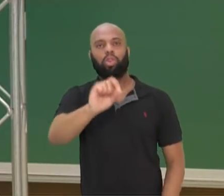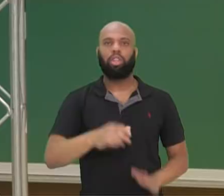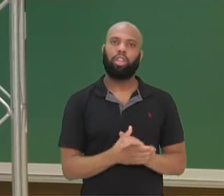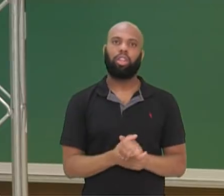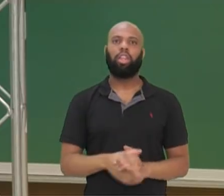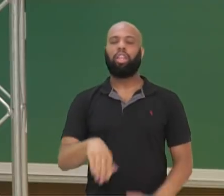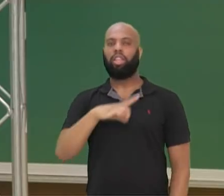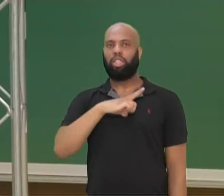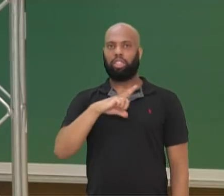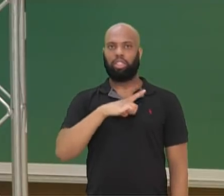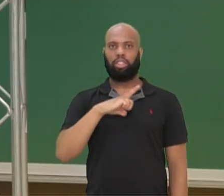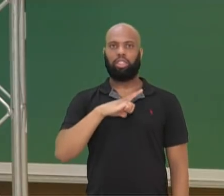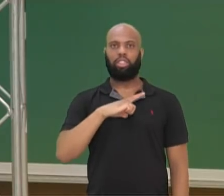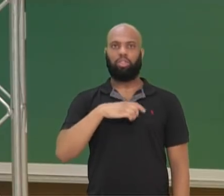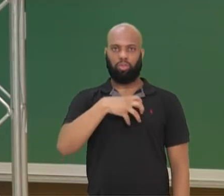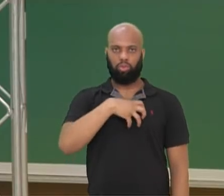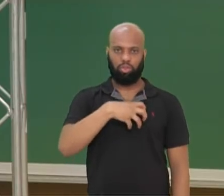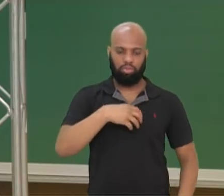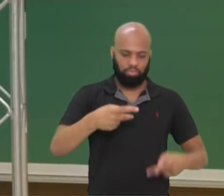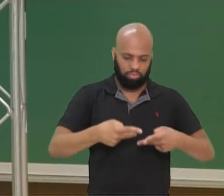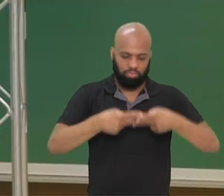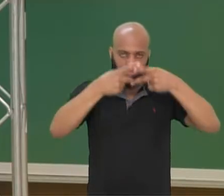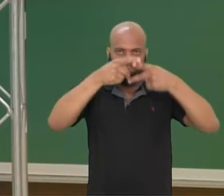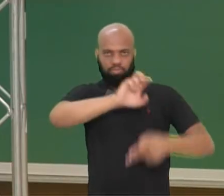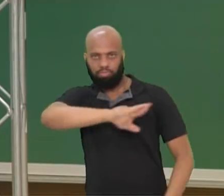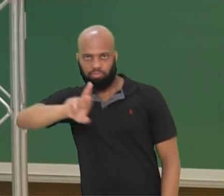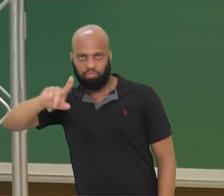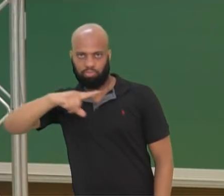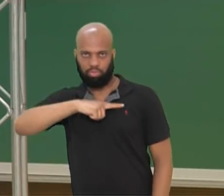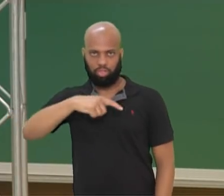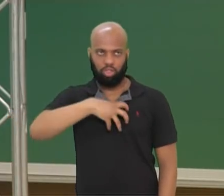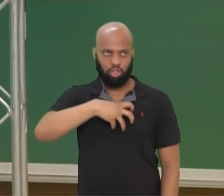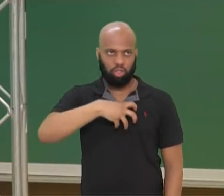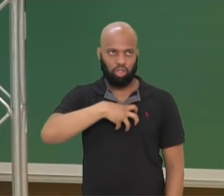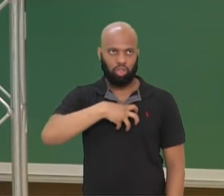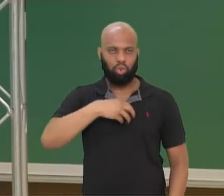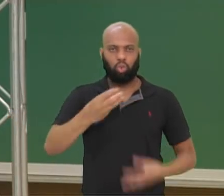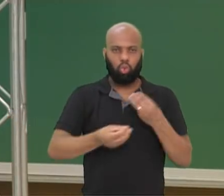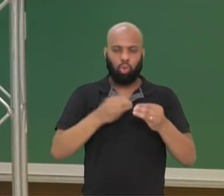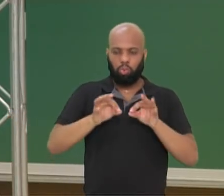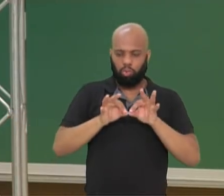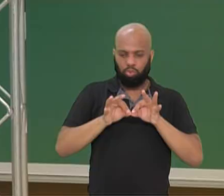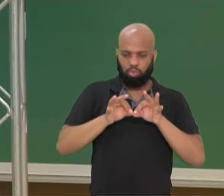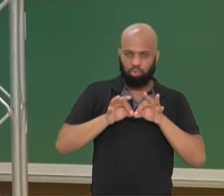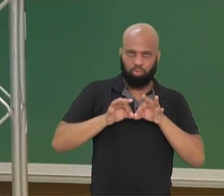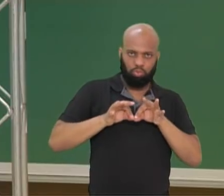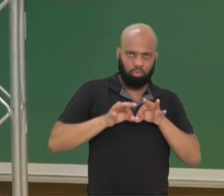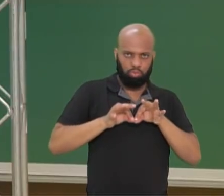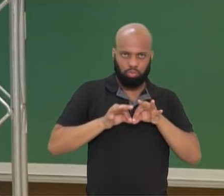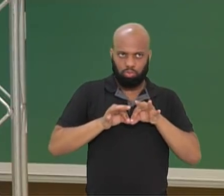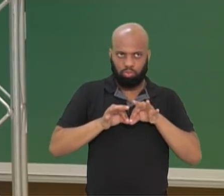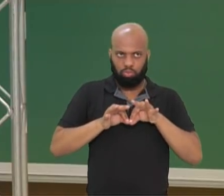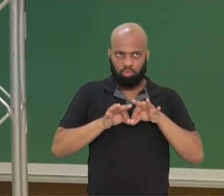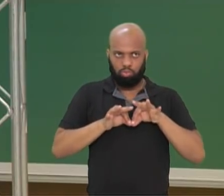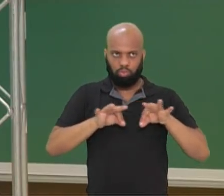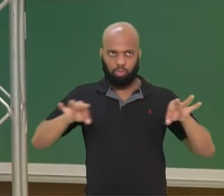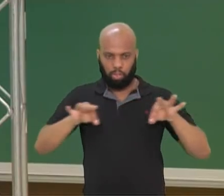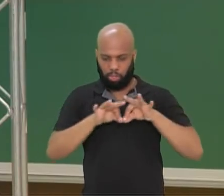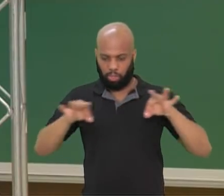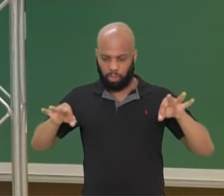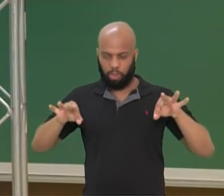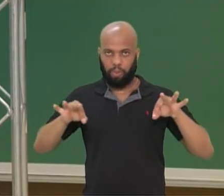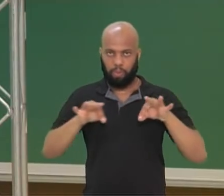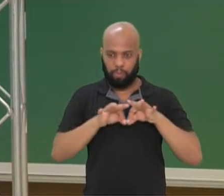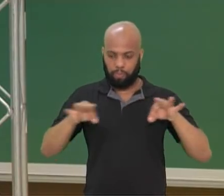Eu tenho um paralelepípedo de comprimento B,